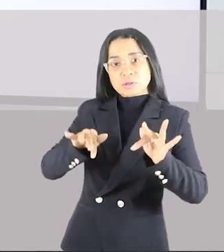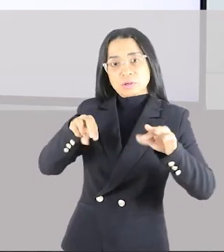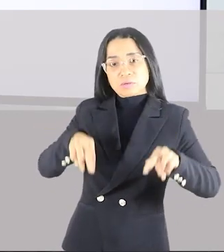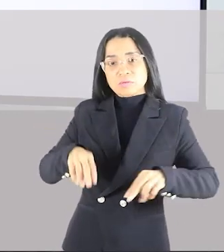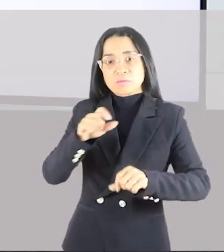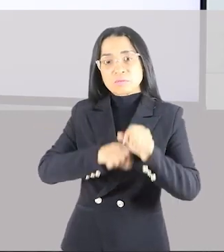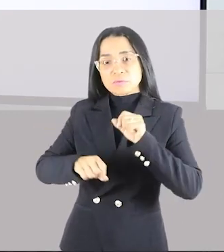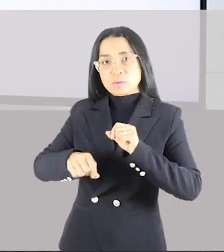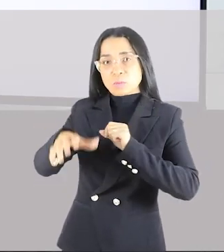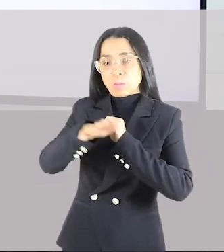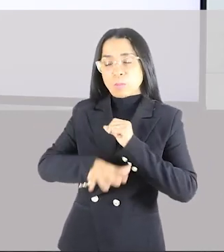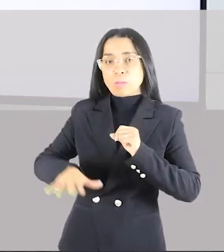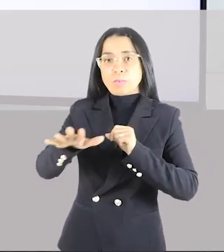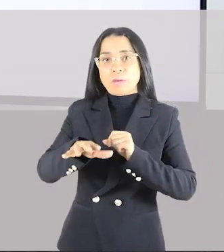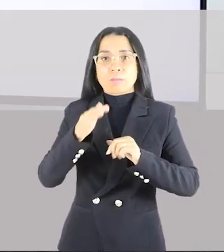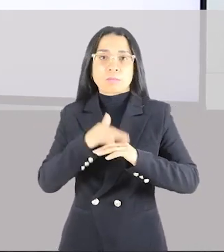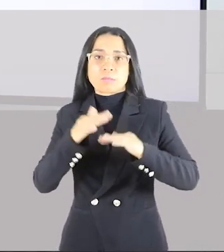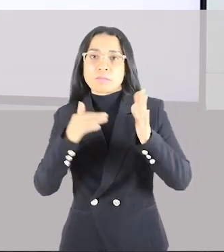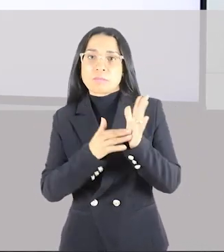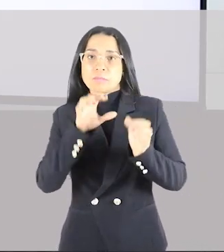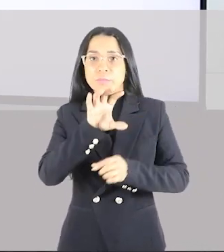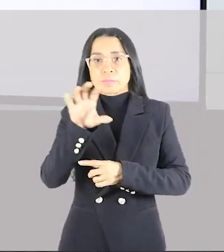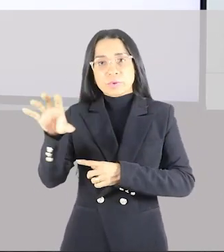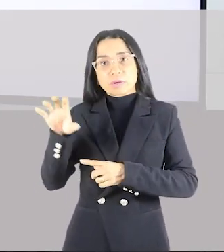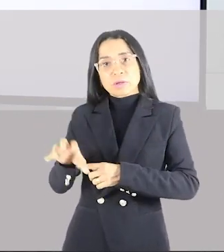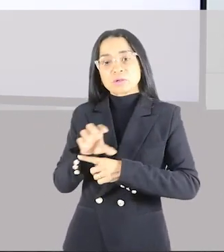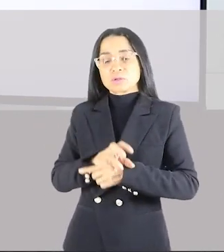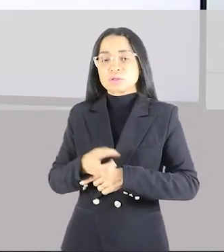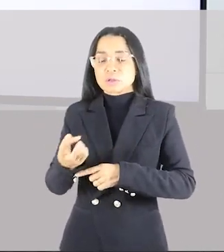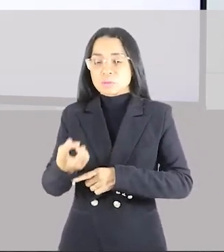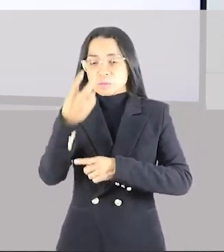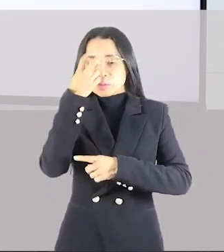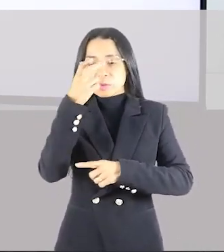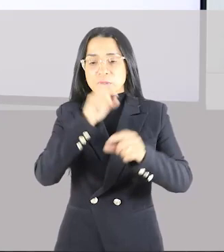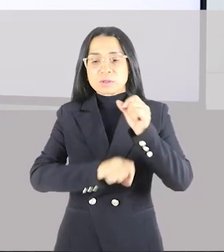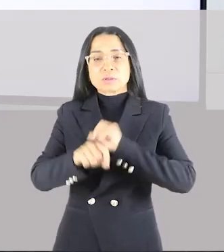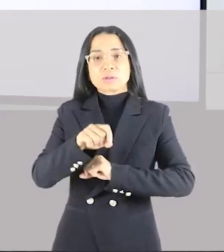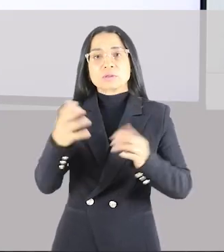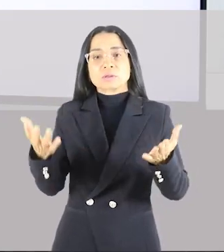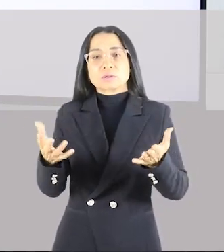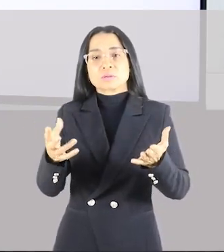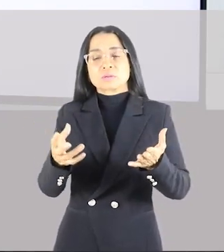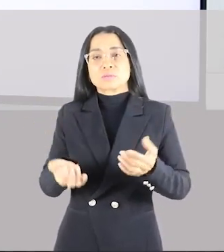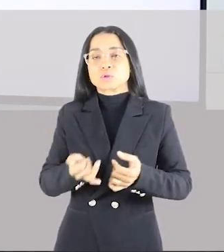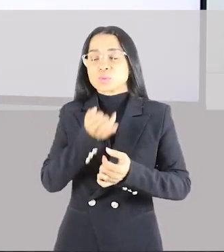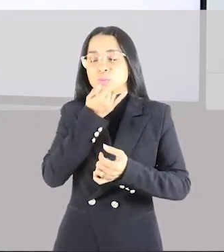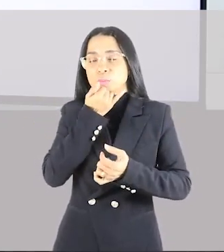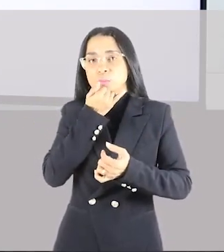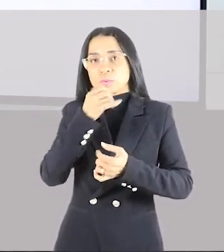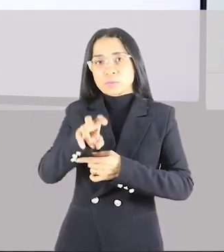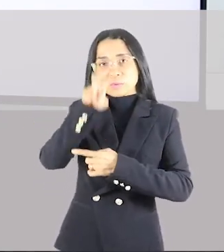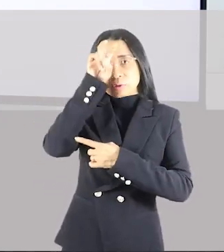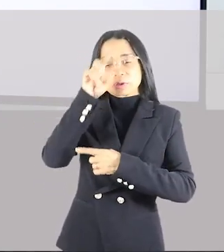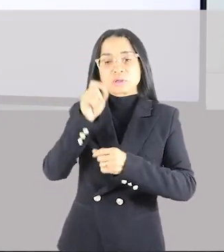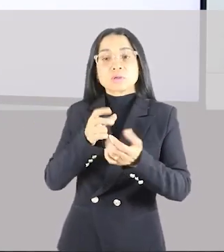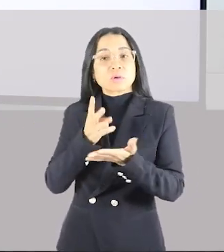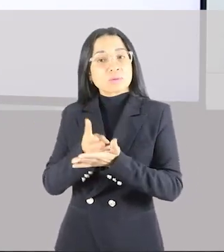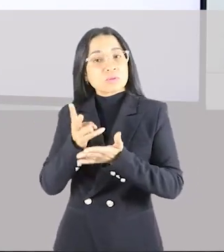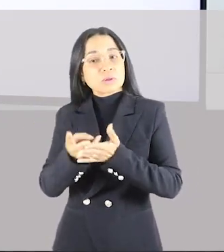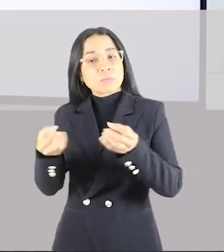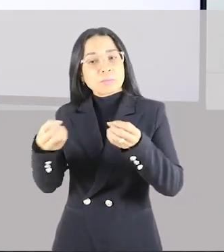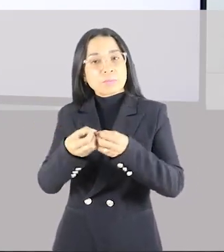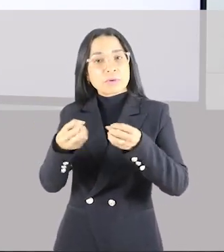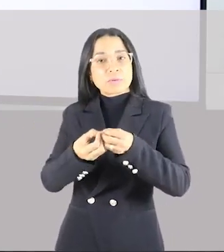nosso mapa. Então toda essa região do Egito estava sempre ao lado do Rio Nilo. Então